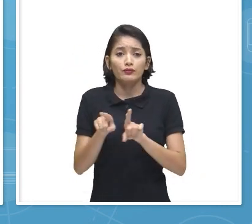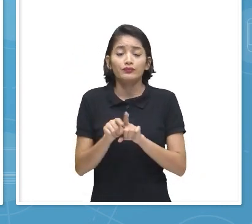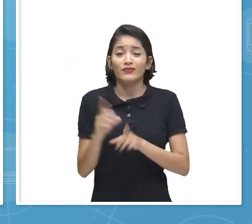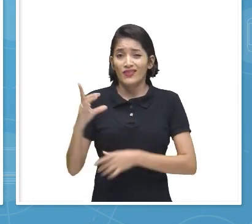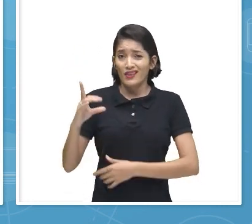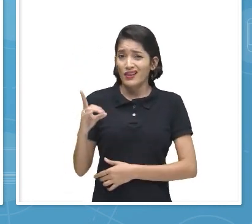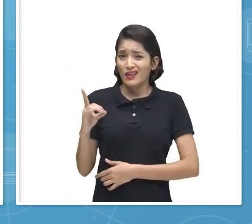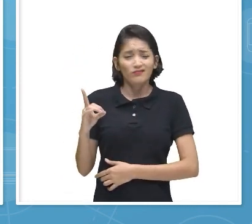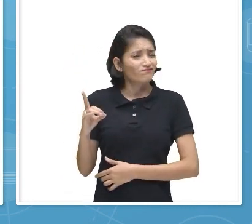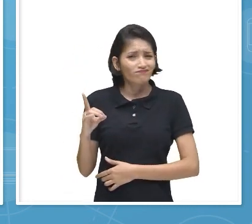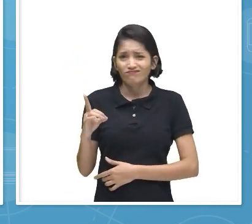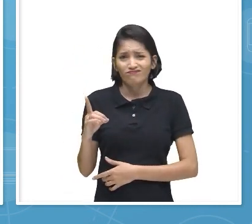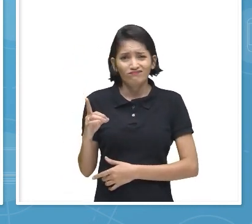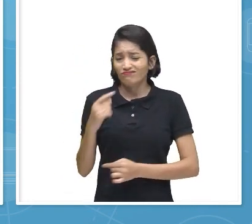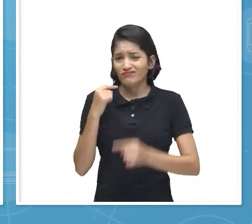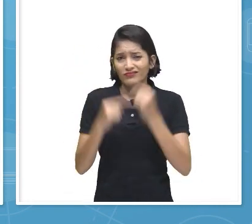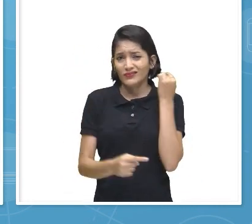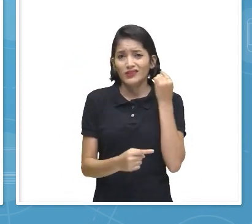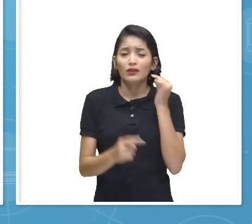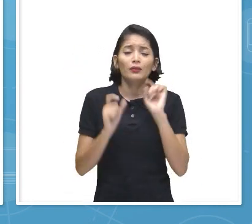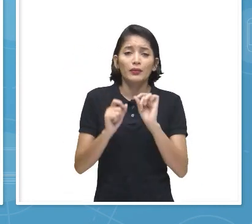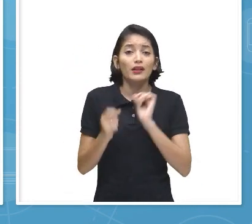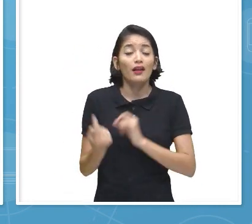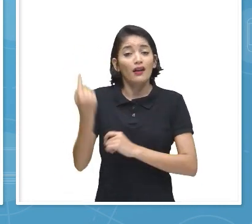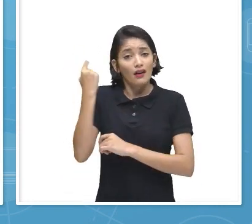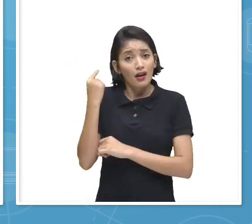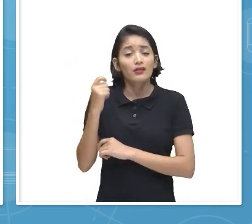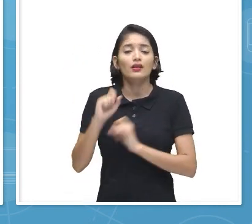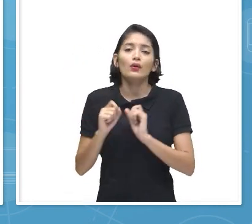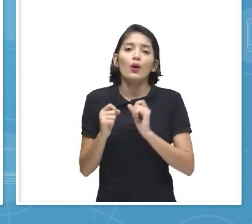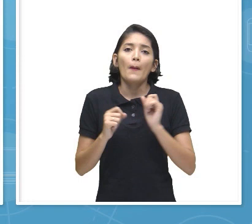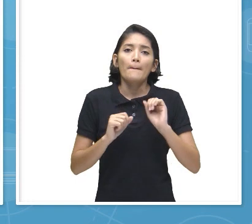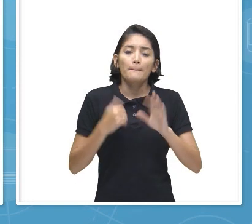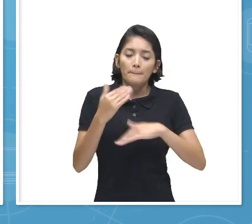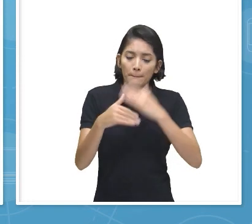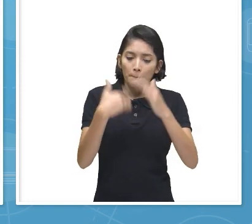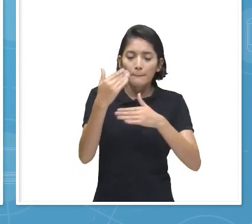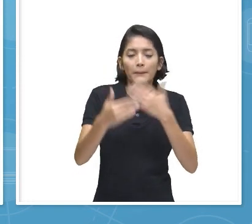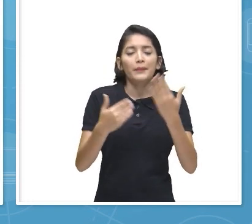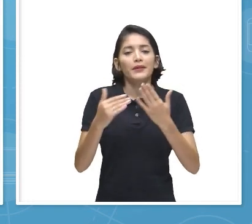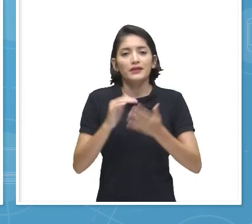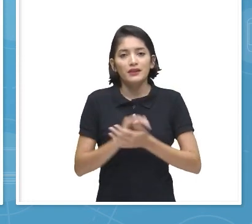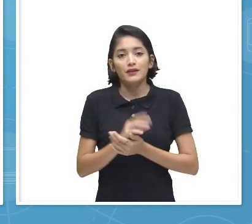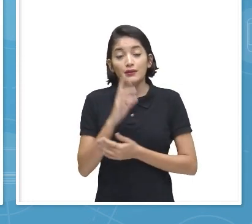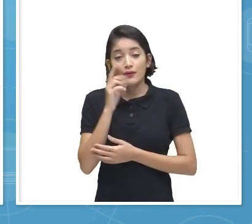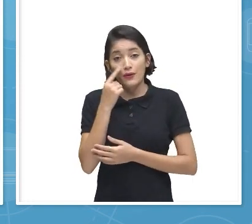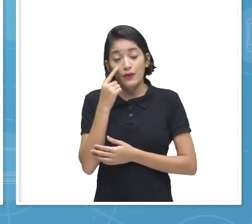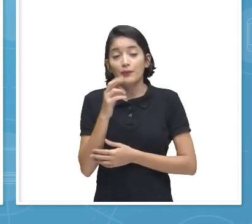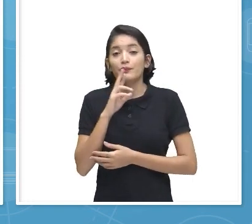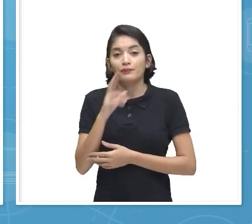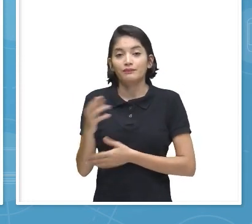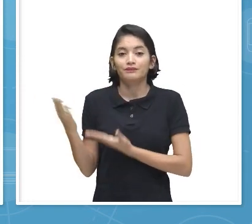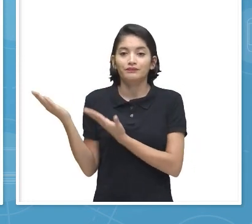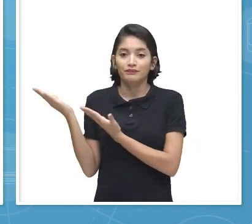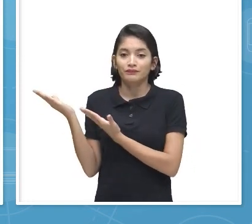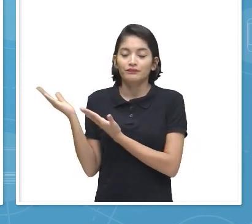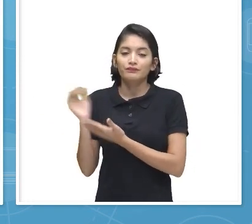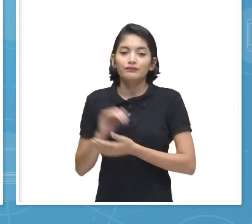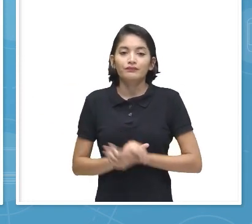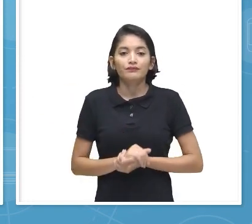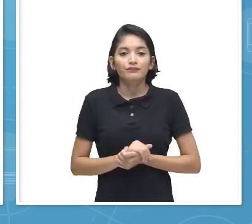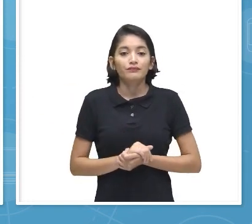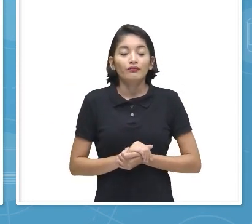manufatura é anterior, né, ao processo de industrialização. Respostas para vocês confirmando no gabarito, letra C. O processo